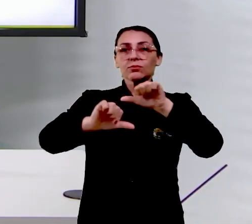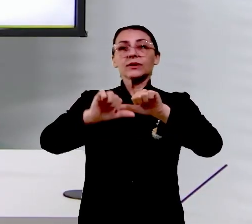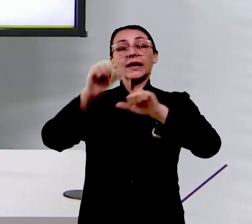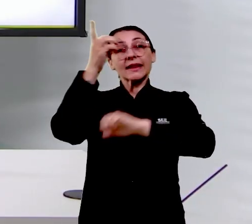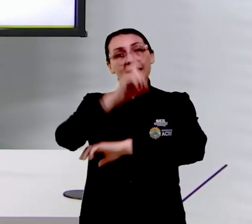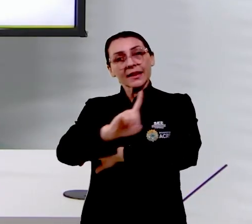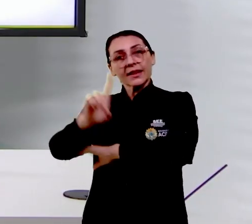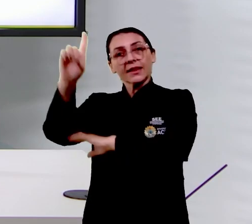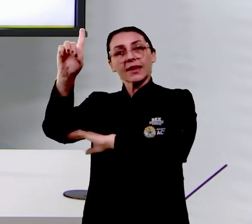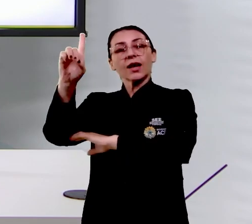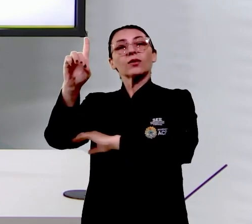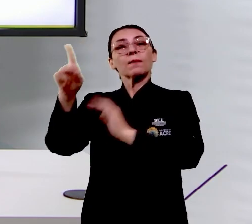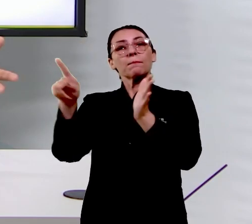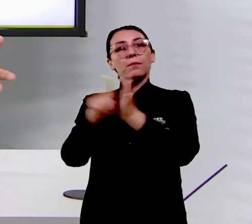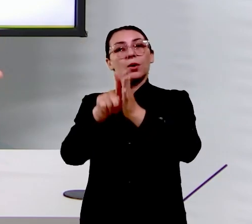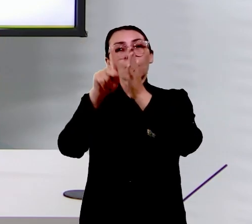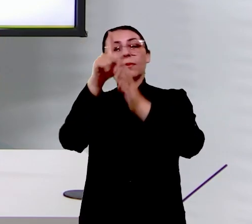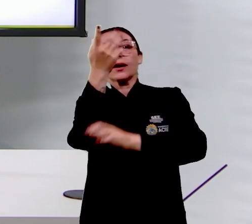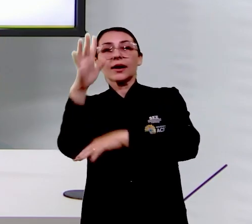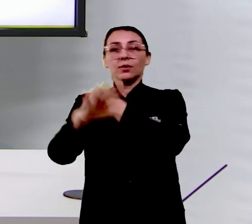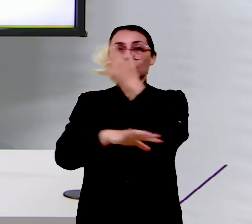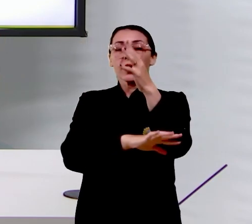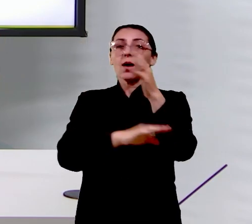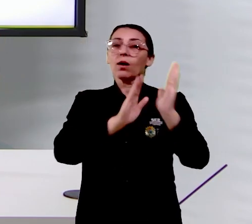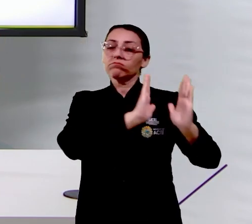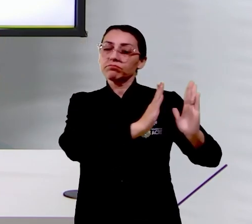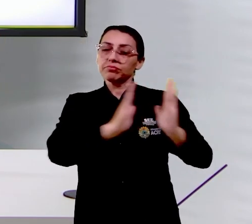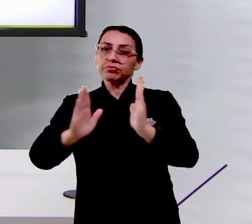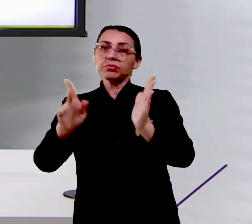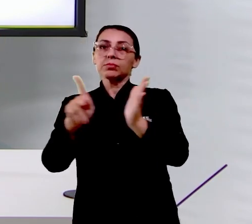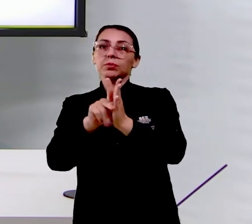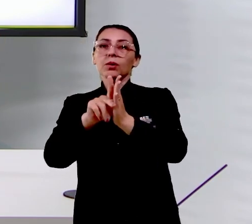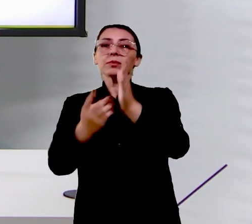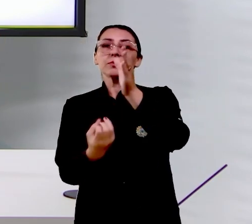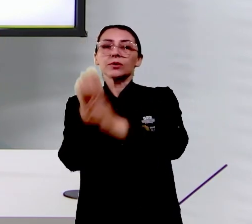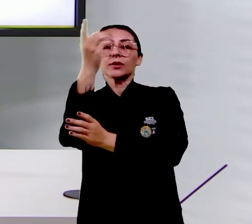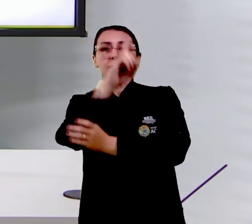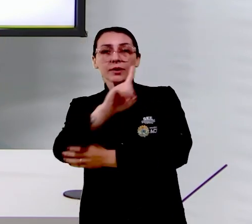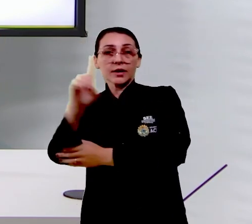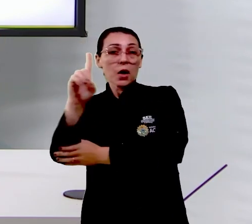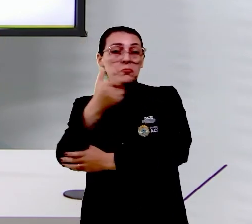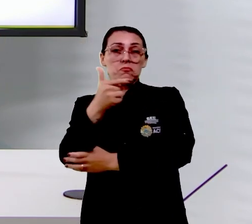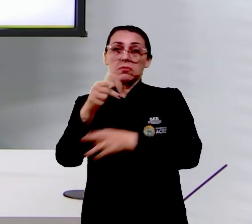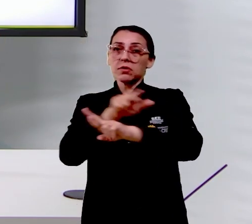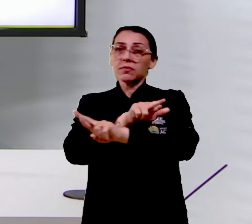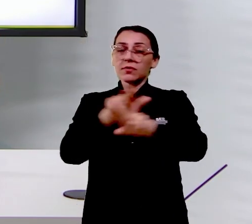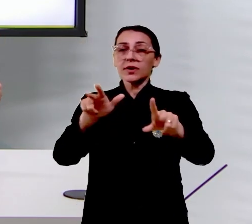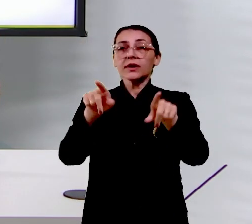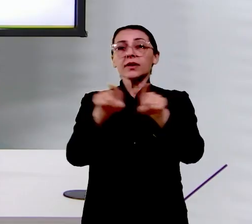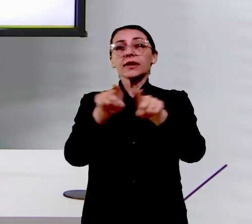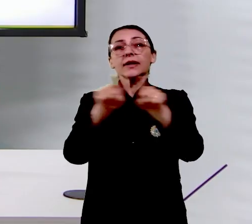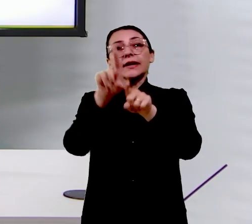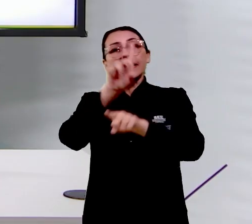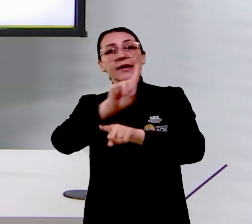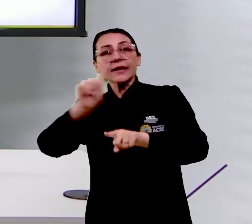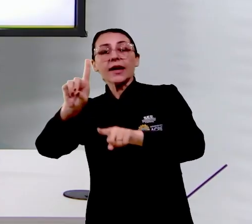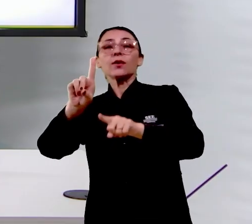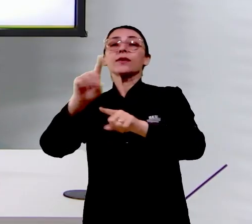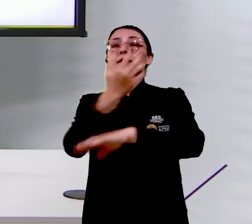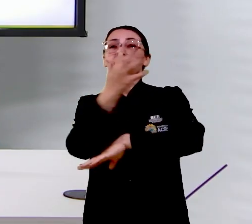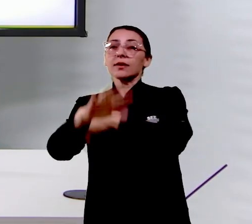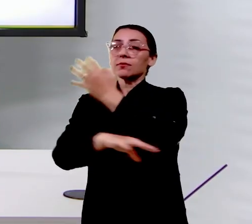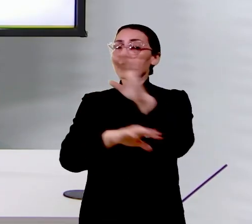é a natureza, e a natureza é uma sequência de Deus. Então, ele não vai ver a diferença entre Deus e a